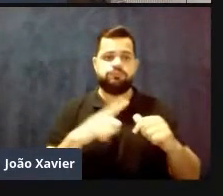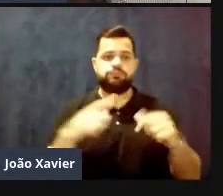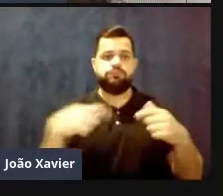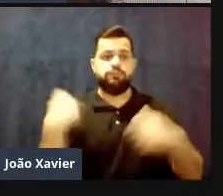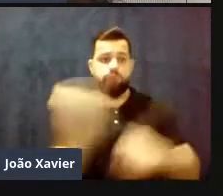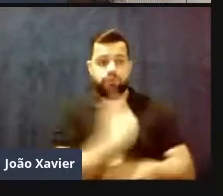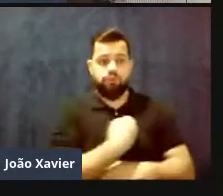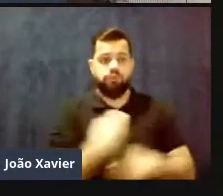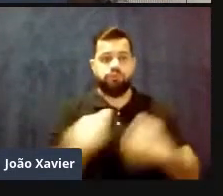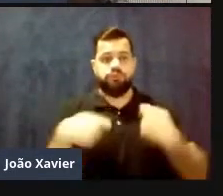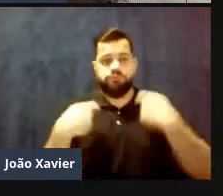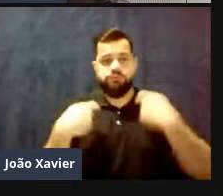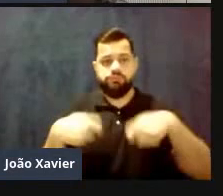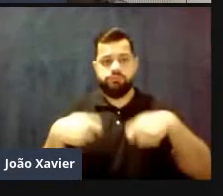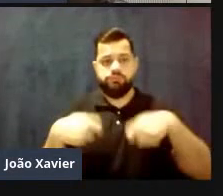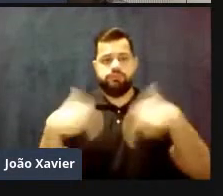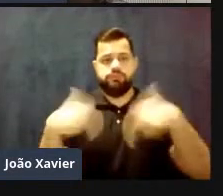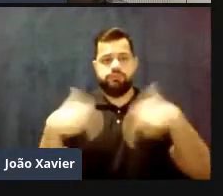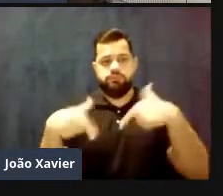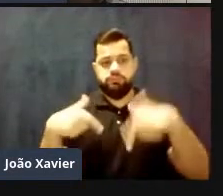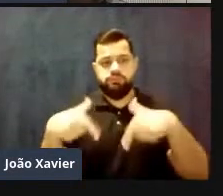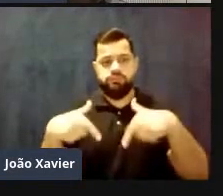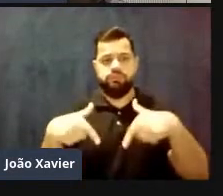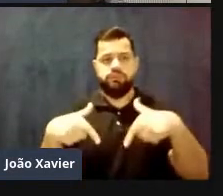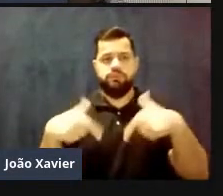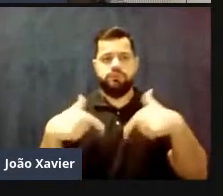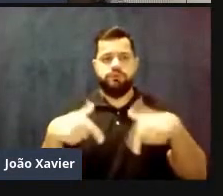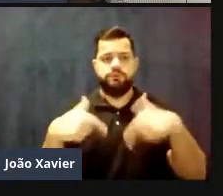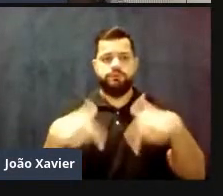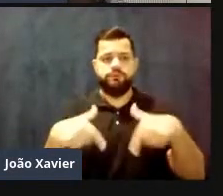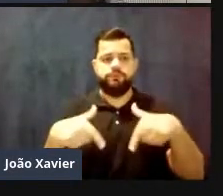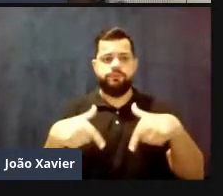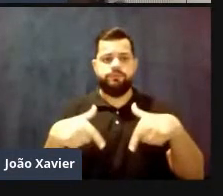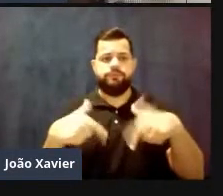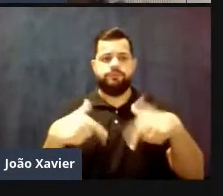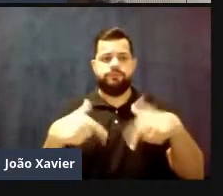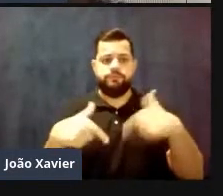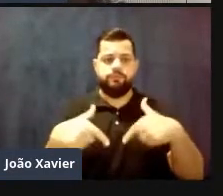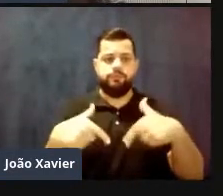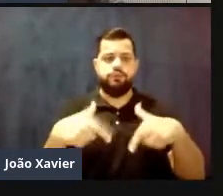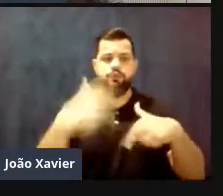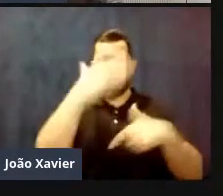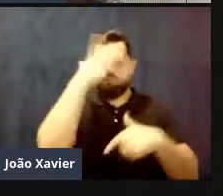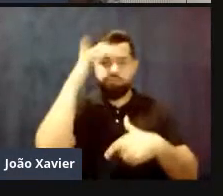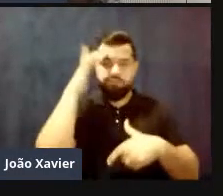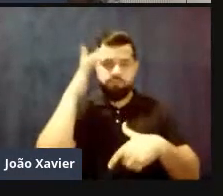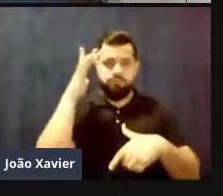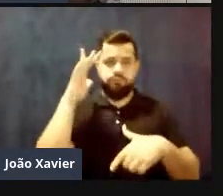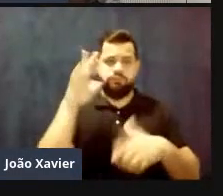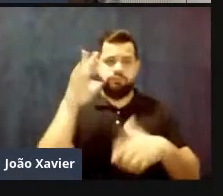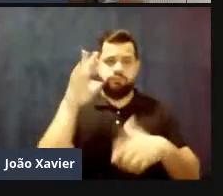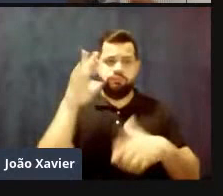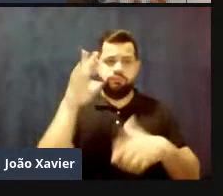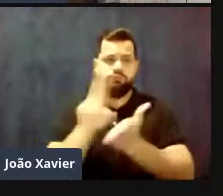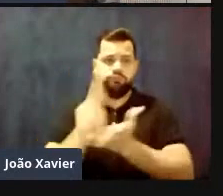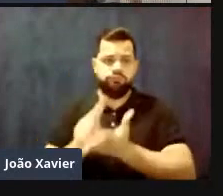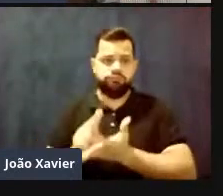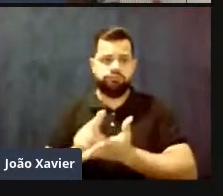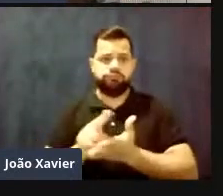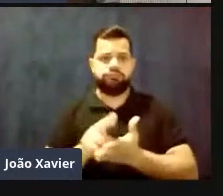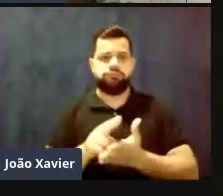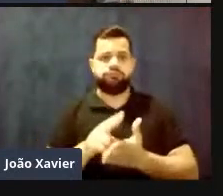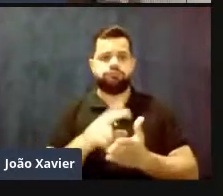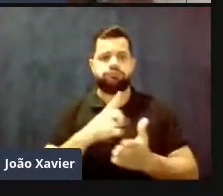a diretriz nutricional para um doente grave ou para um paciente hospitalizado, é consenso isso na grande literatura, que a gente tem ali